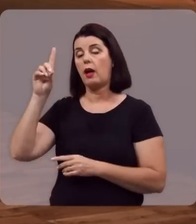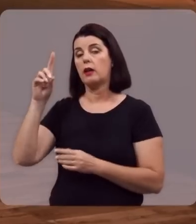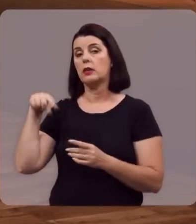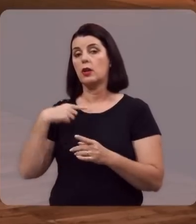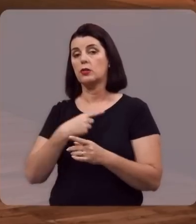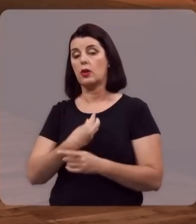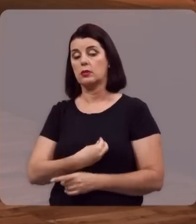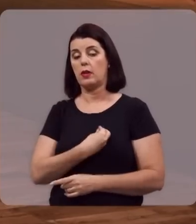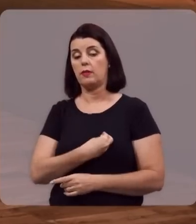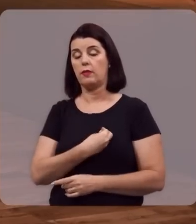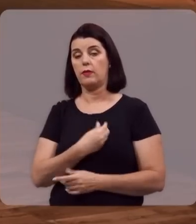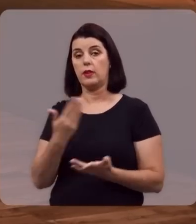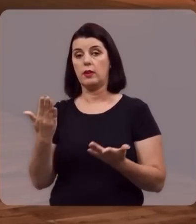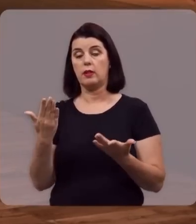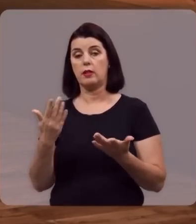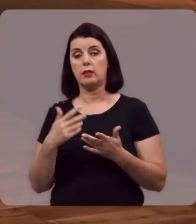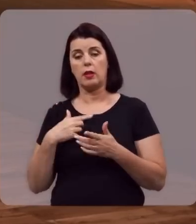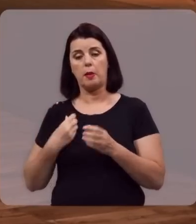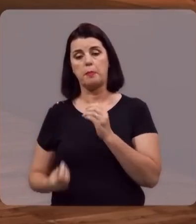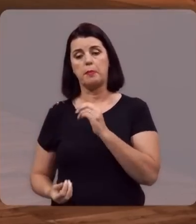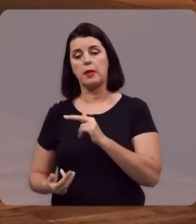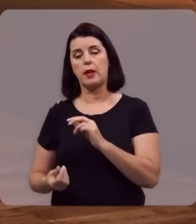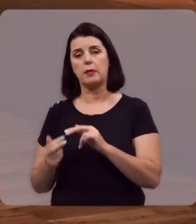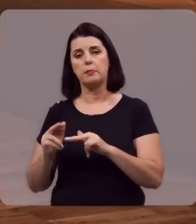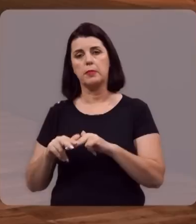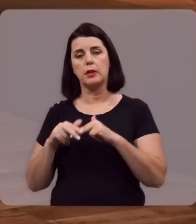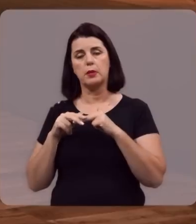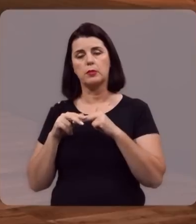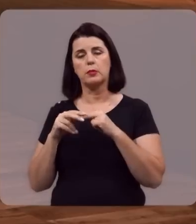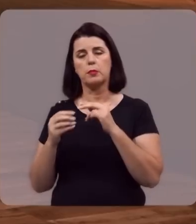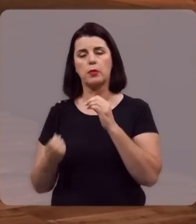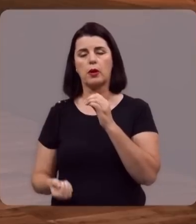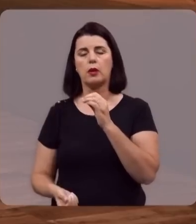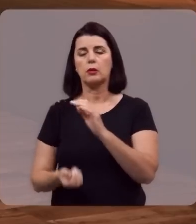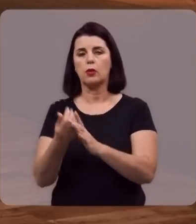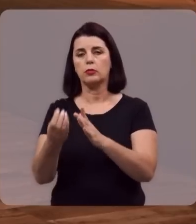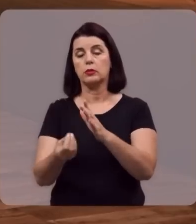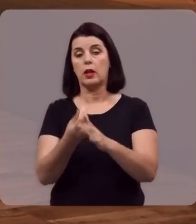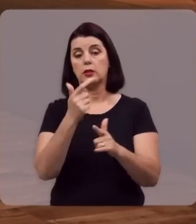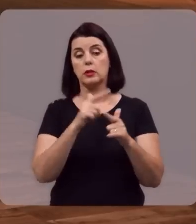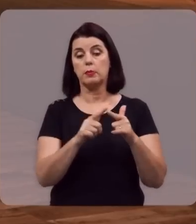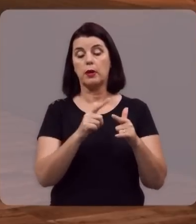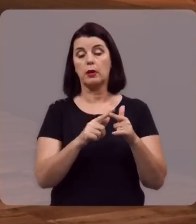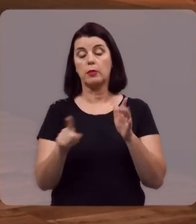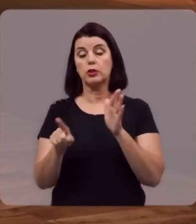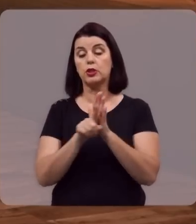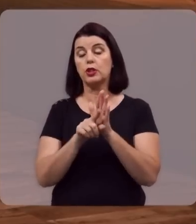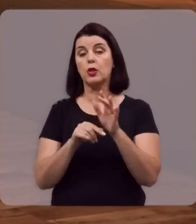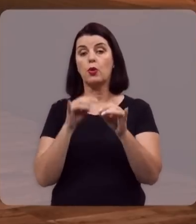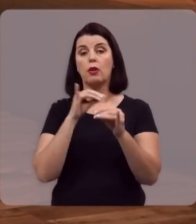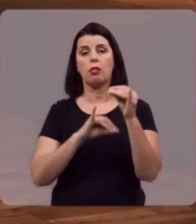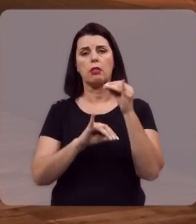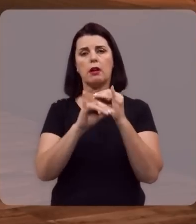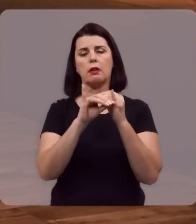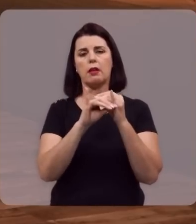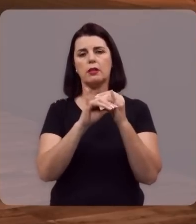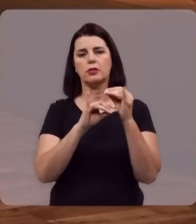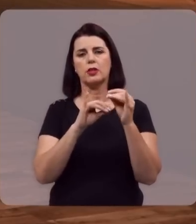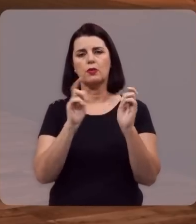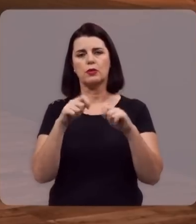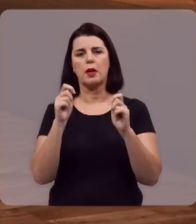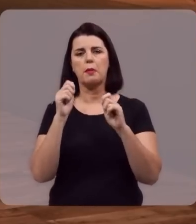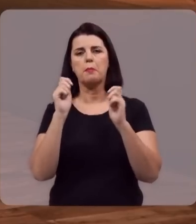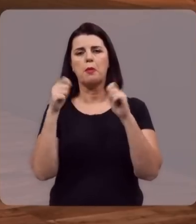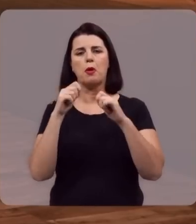história, apesar de todas as lutas que descrevi, que é a chegada da internet, onde você